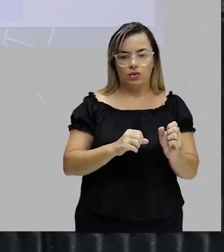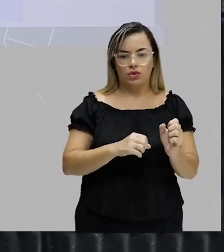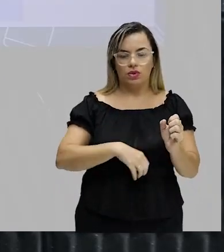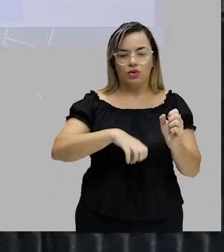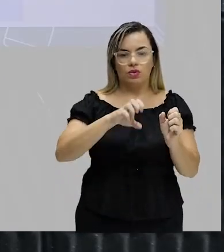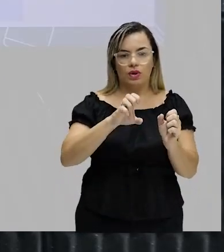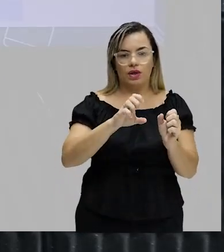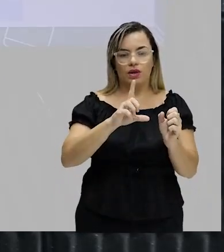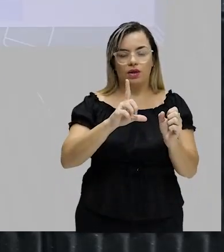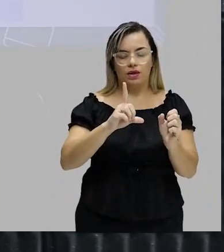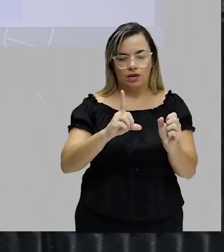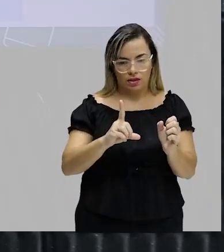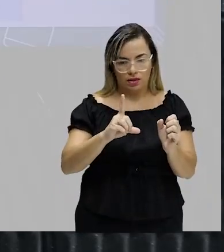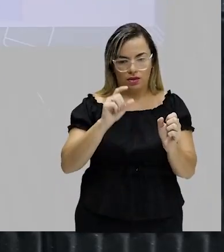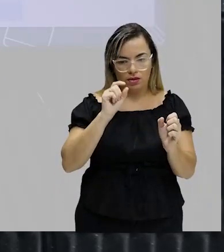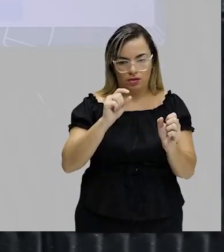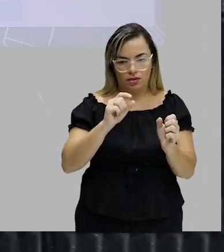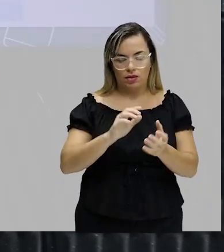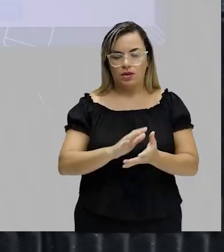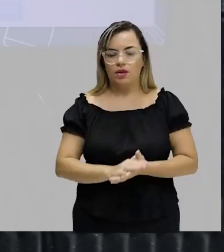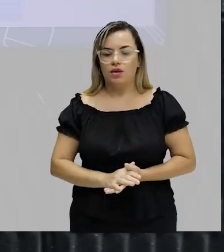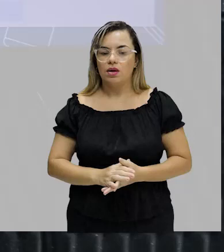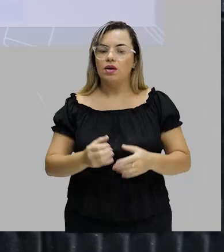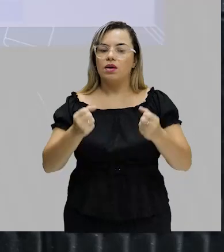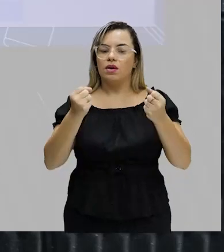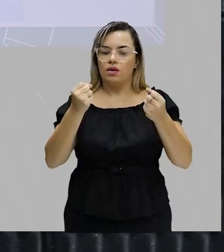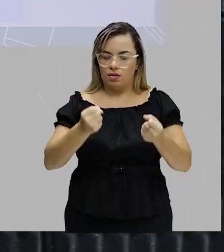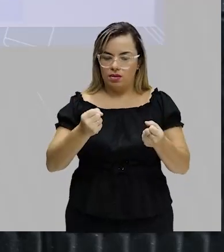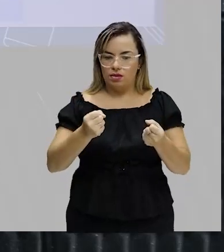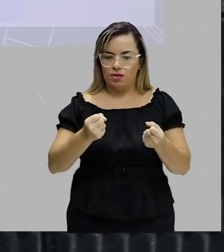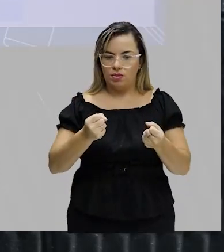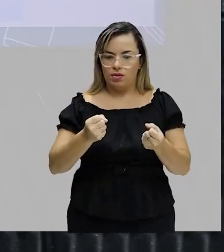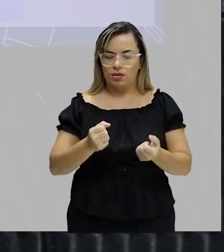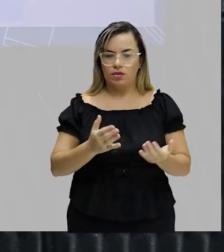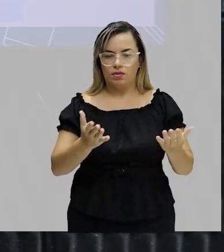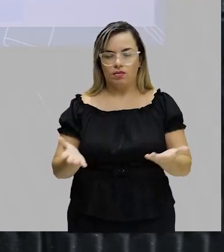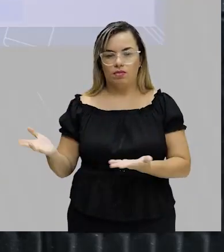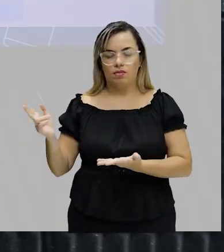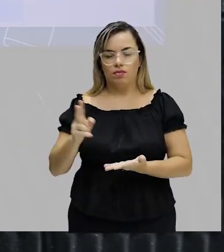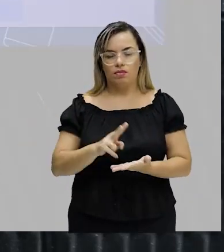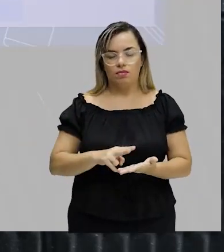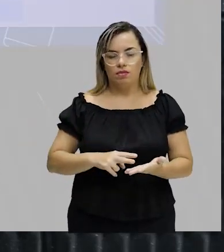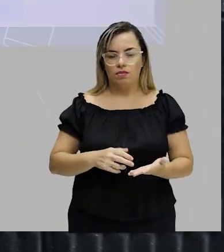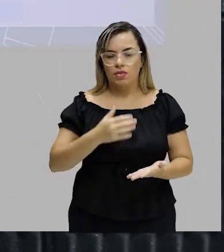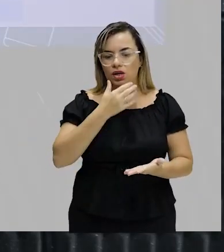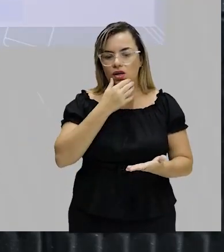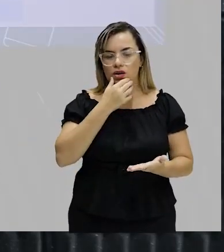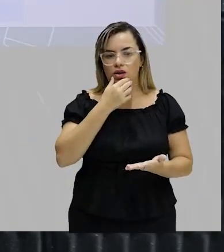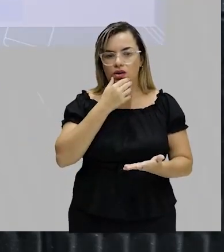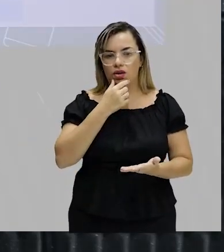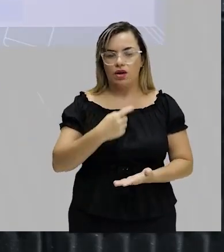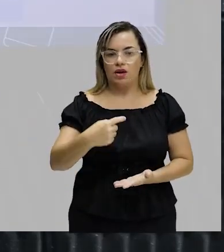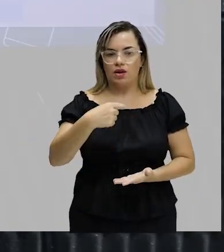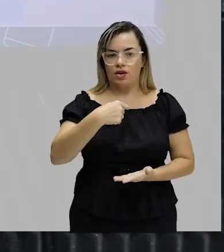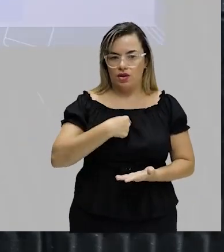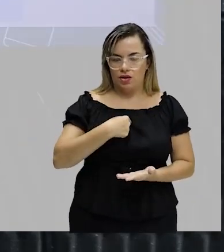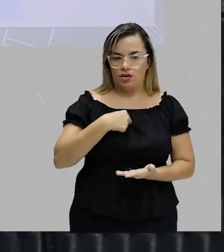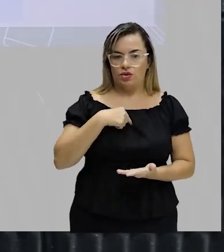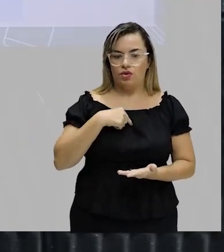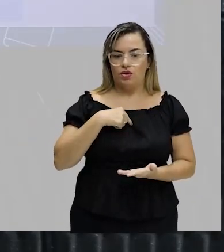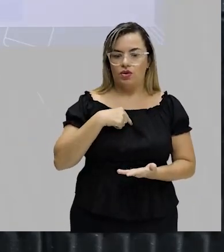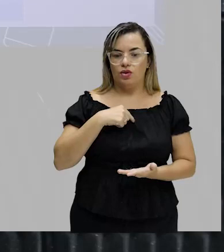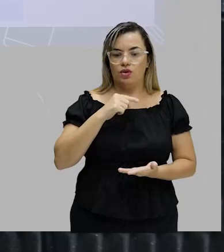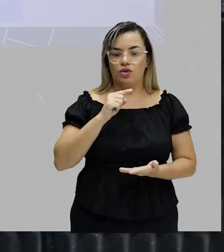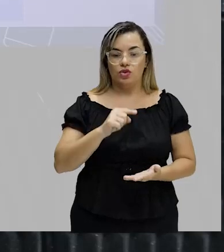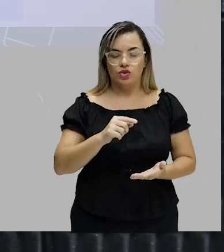particípio passado. Isso aqui também poderia ser I invited you. Eu te convidei. Eu fiz um convite para